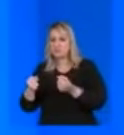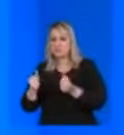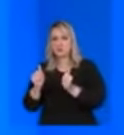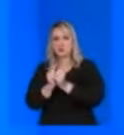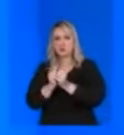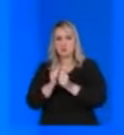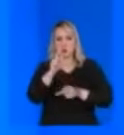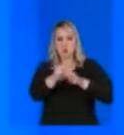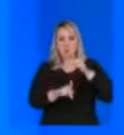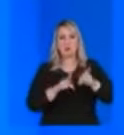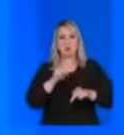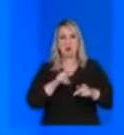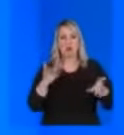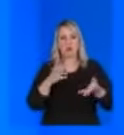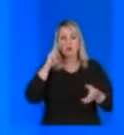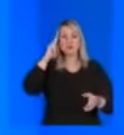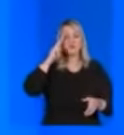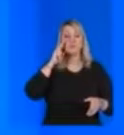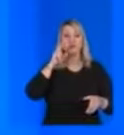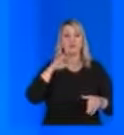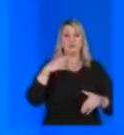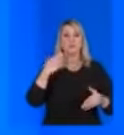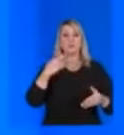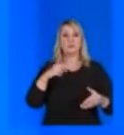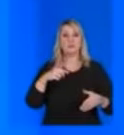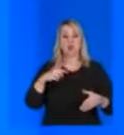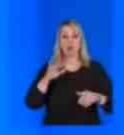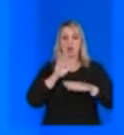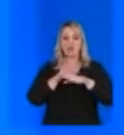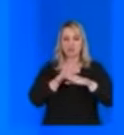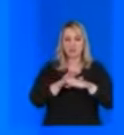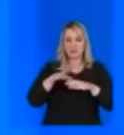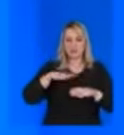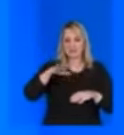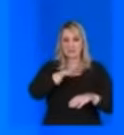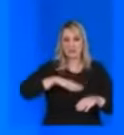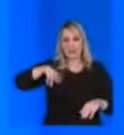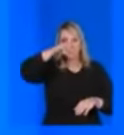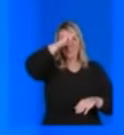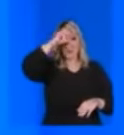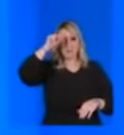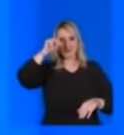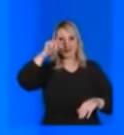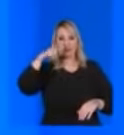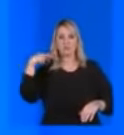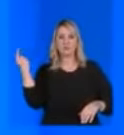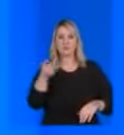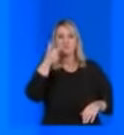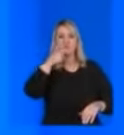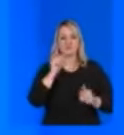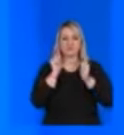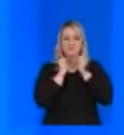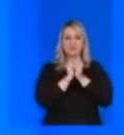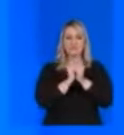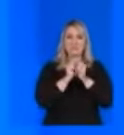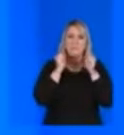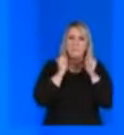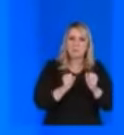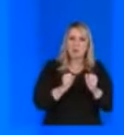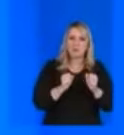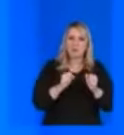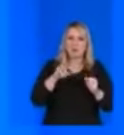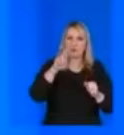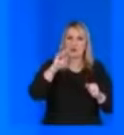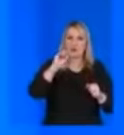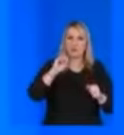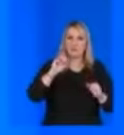população agora eu tenho um sonho servir a minha cidade como Prefeito para que nós juntos possamos levar o